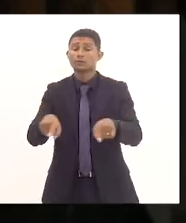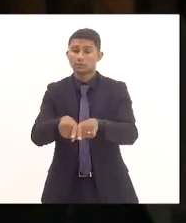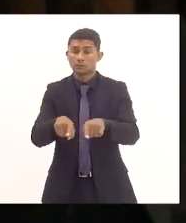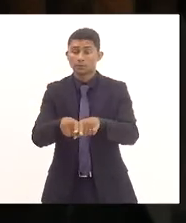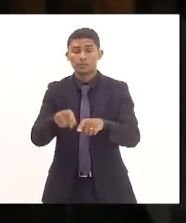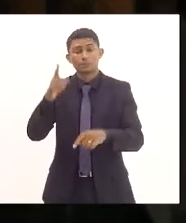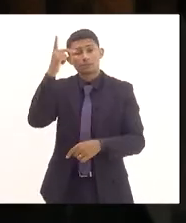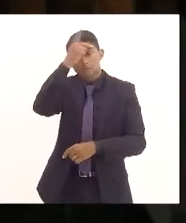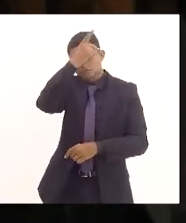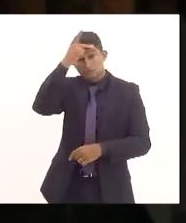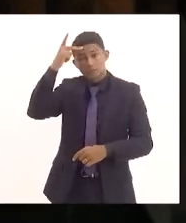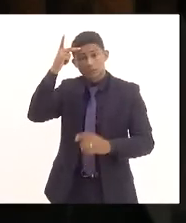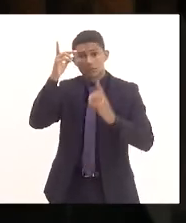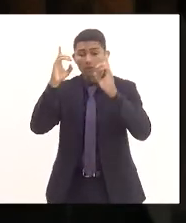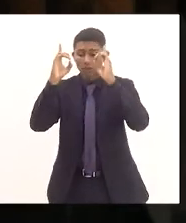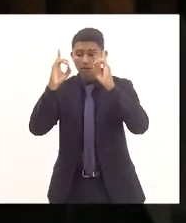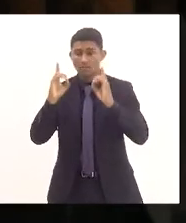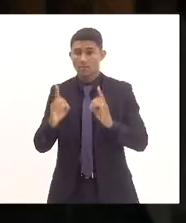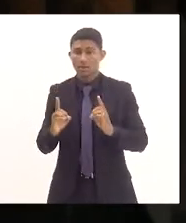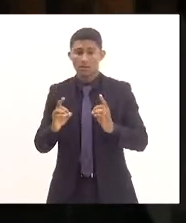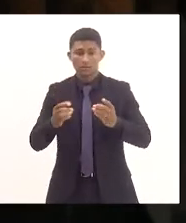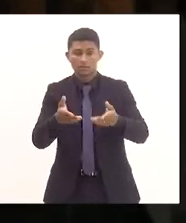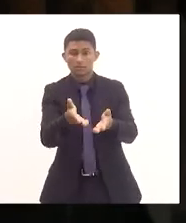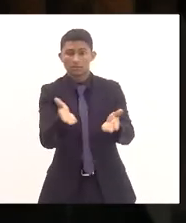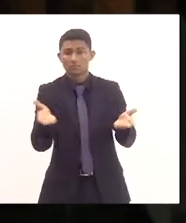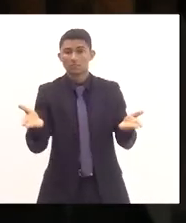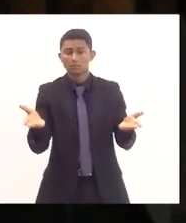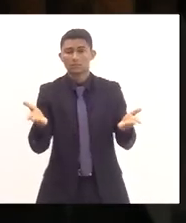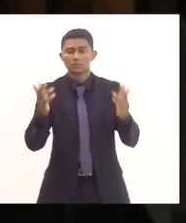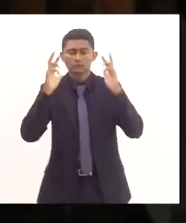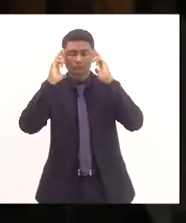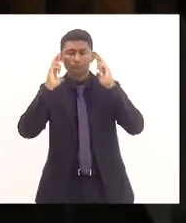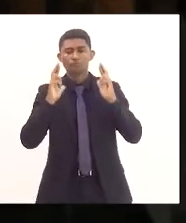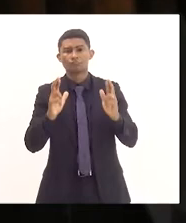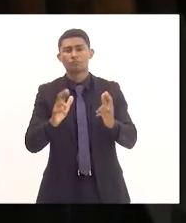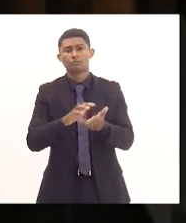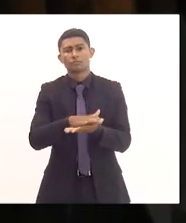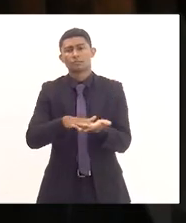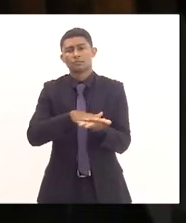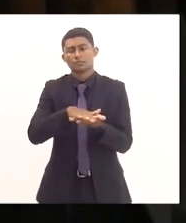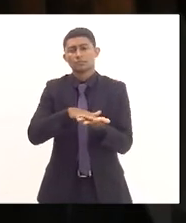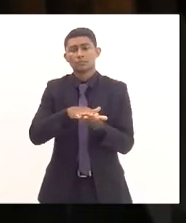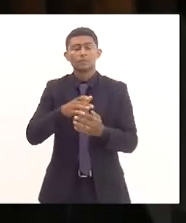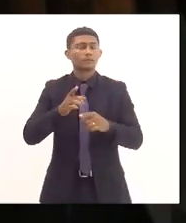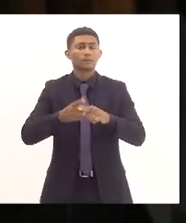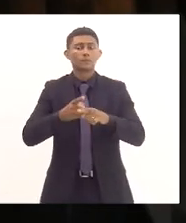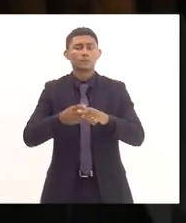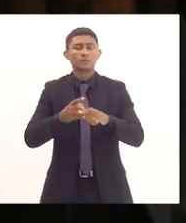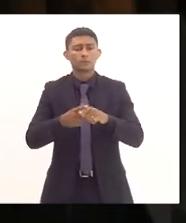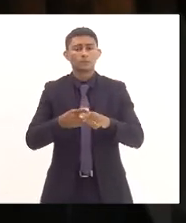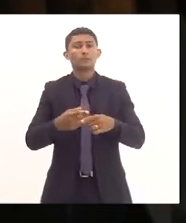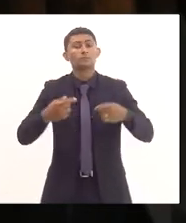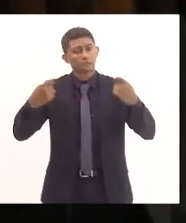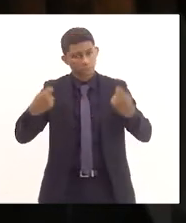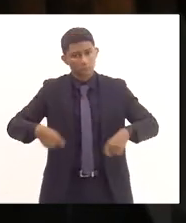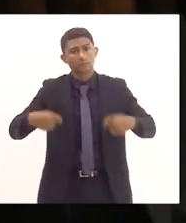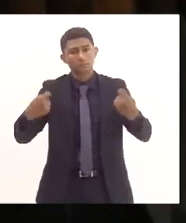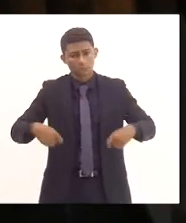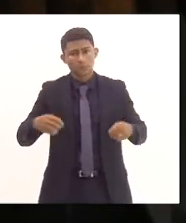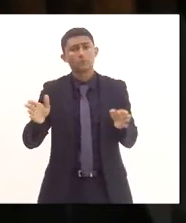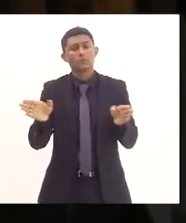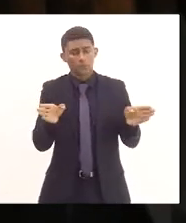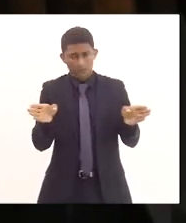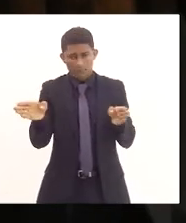né aqueles que têm é é uma a sensibilidade reduzida